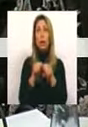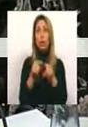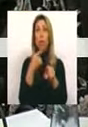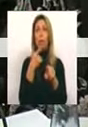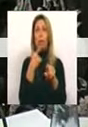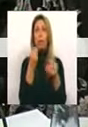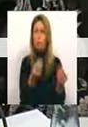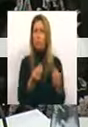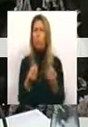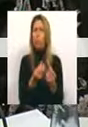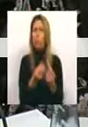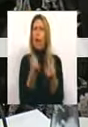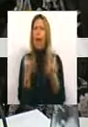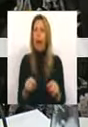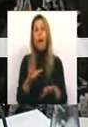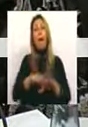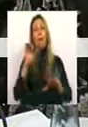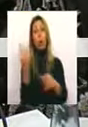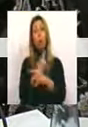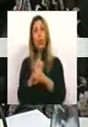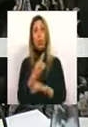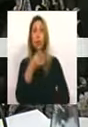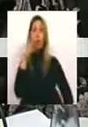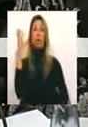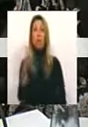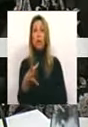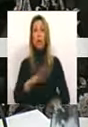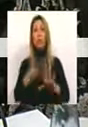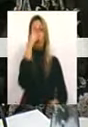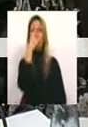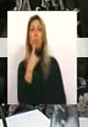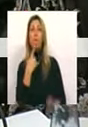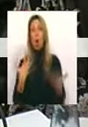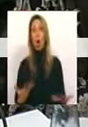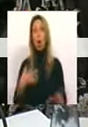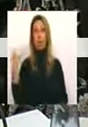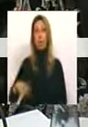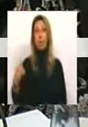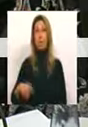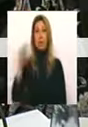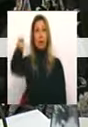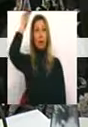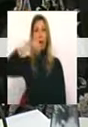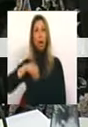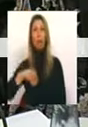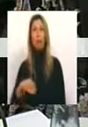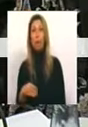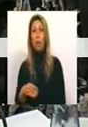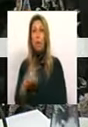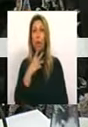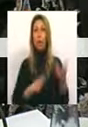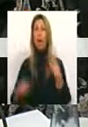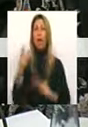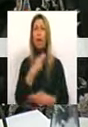substância desde logo pelas considerações que faz relativamente ao perfil do atual presidente da república é criticando o